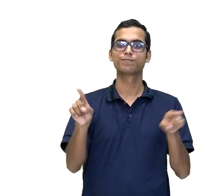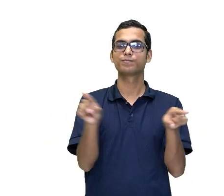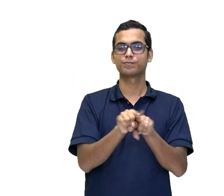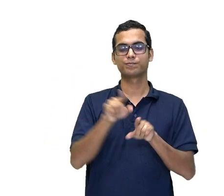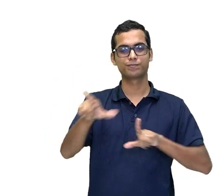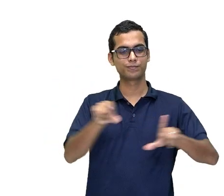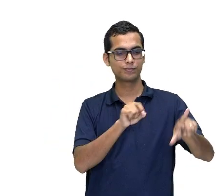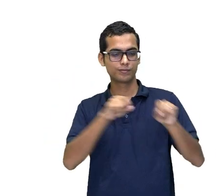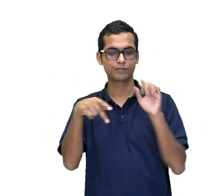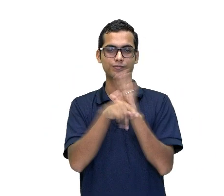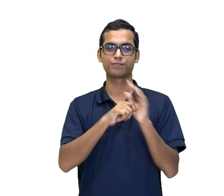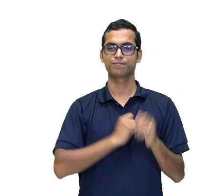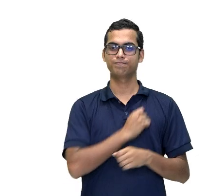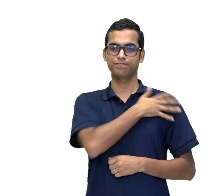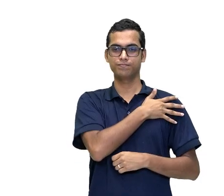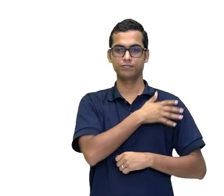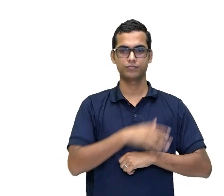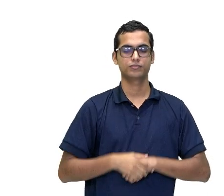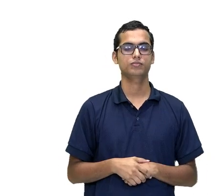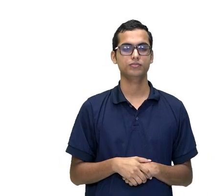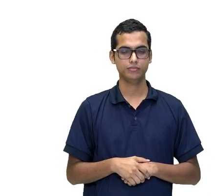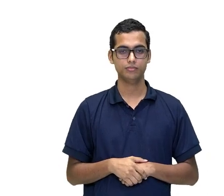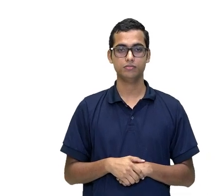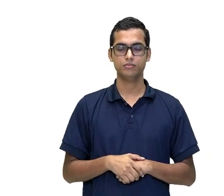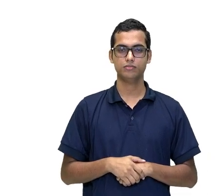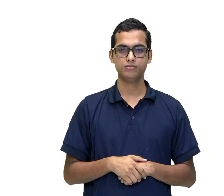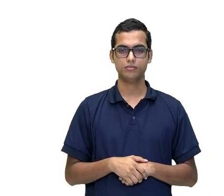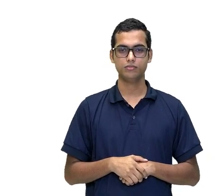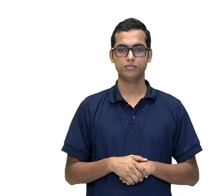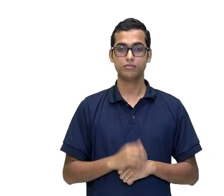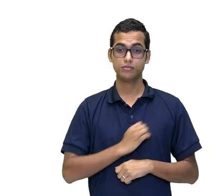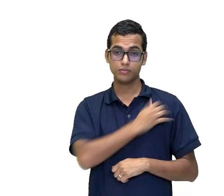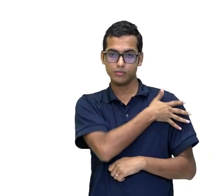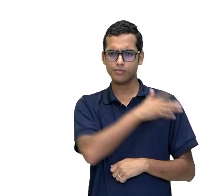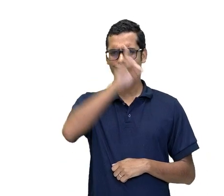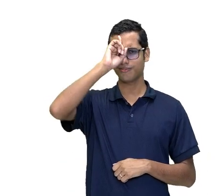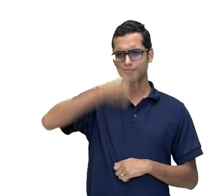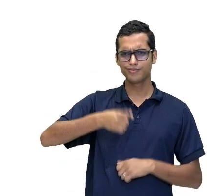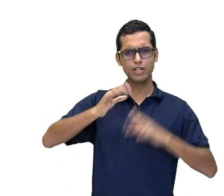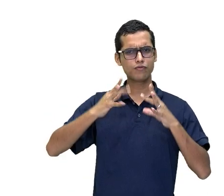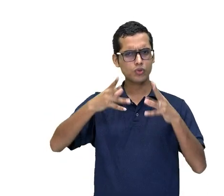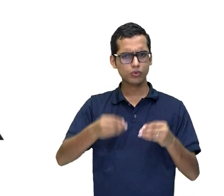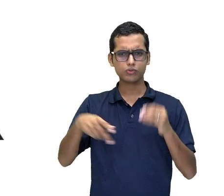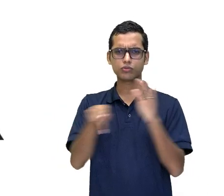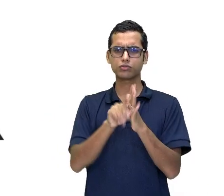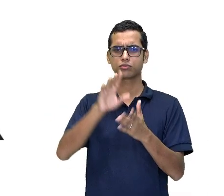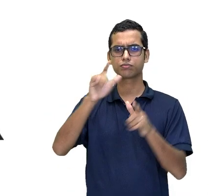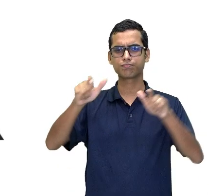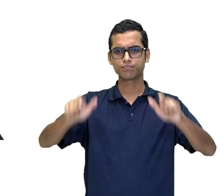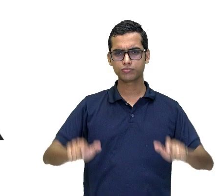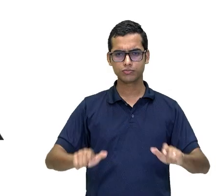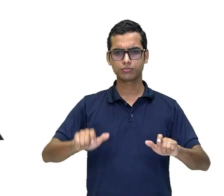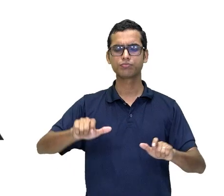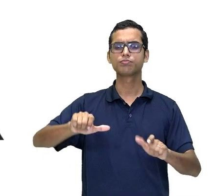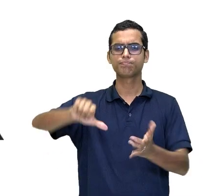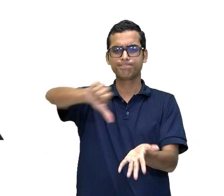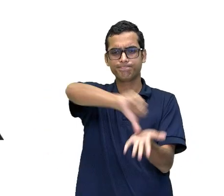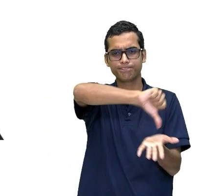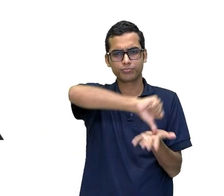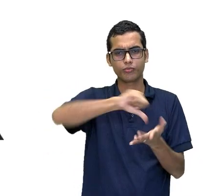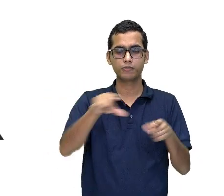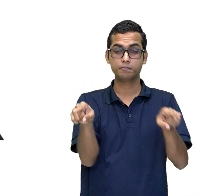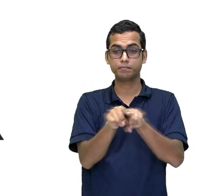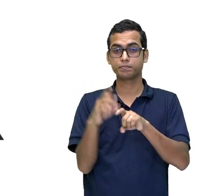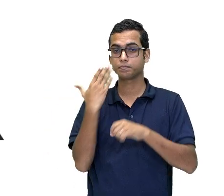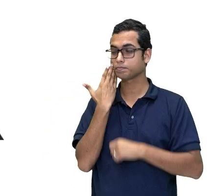próprio coronel, ou seja, o coronel mandava no poder local. E a gente tem esse esquema,